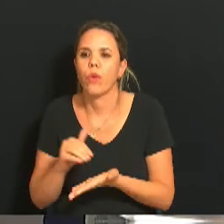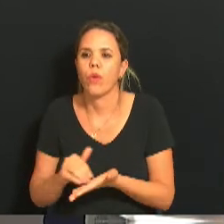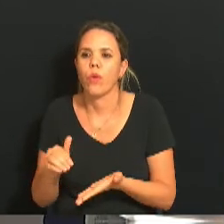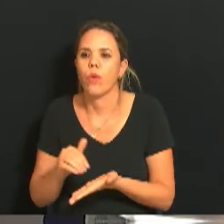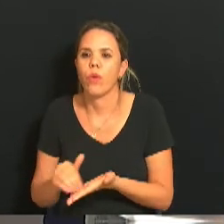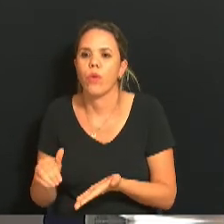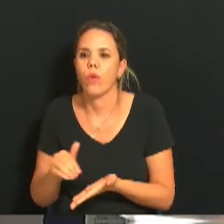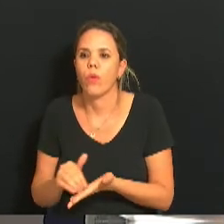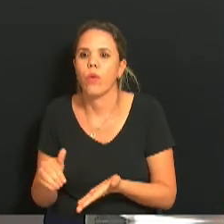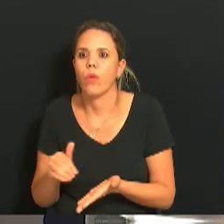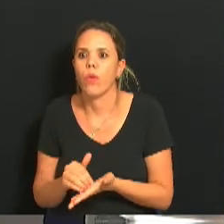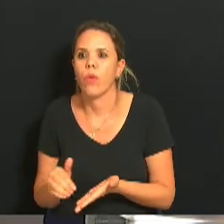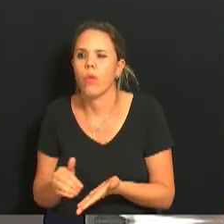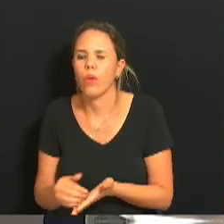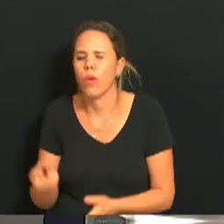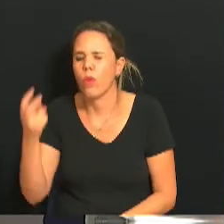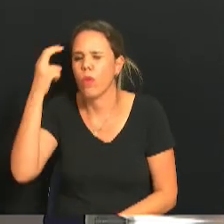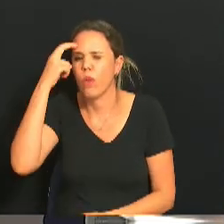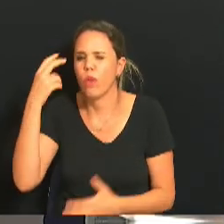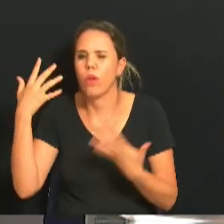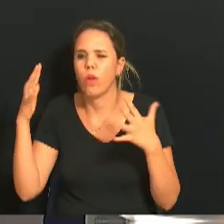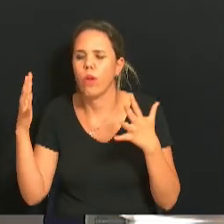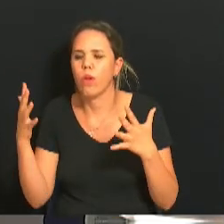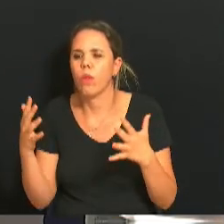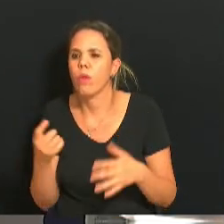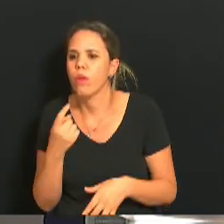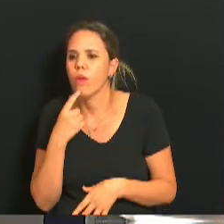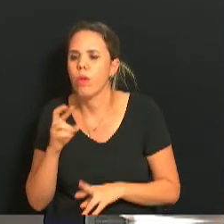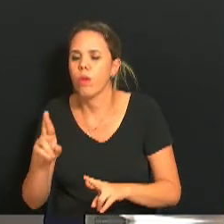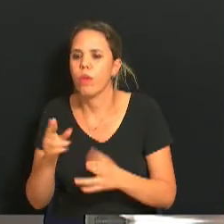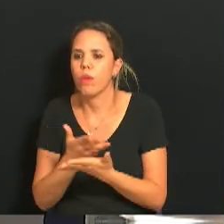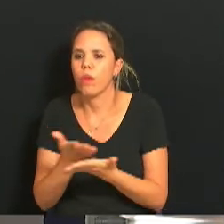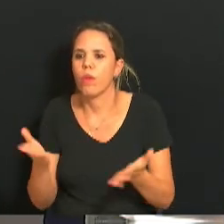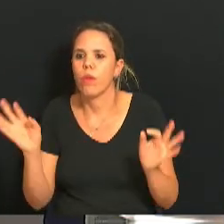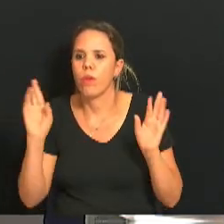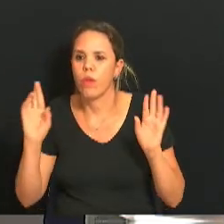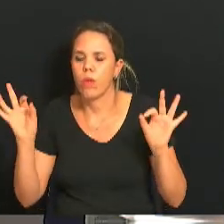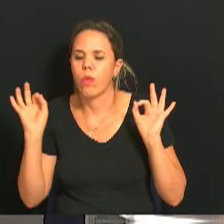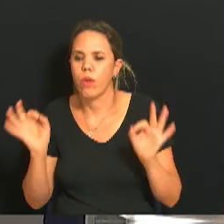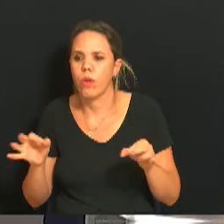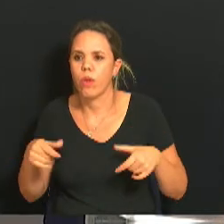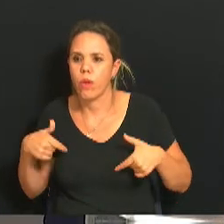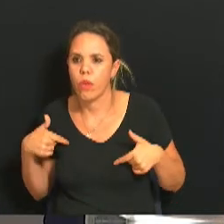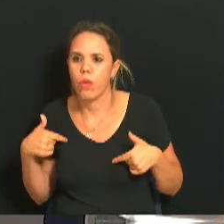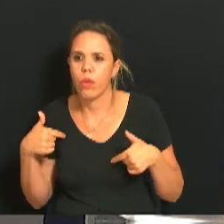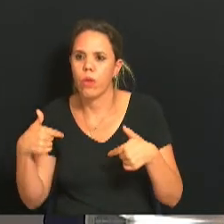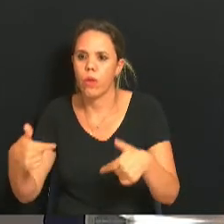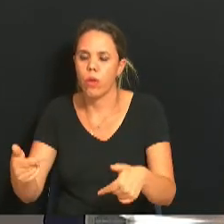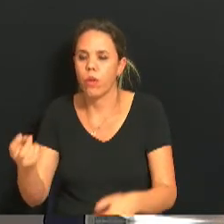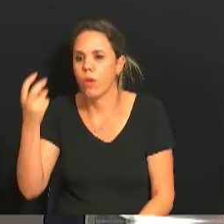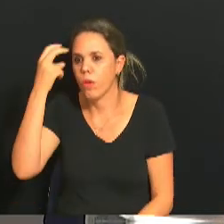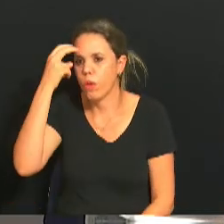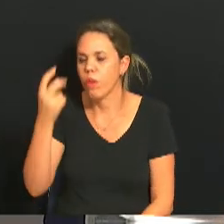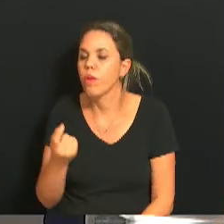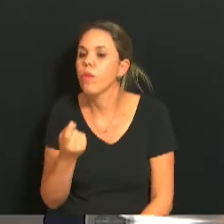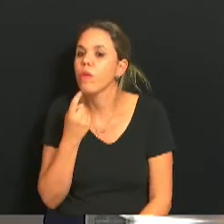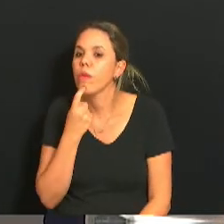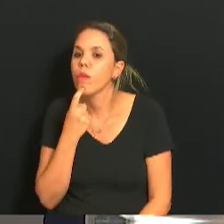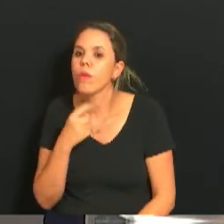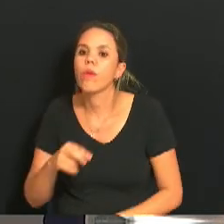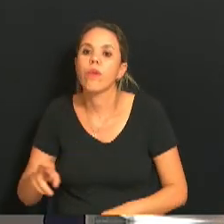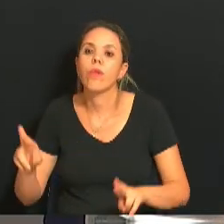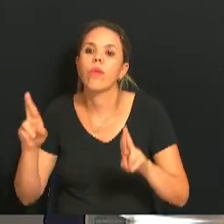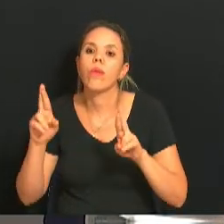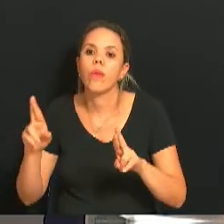nossos parabéns a vocês Campinas espera de vocês meu ação de Campinas espera